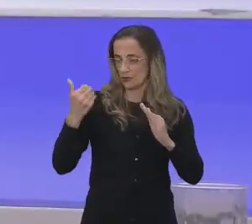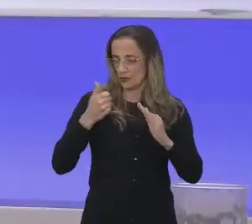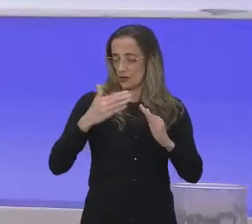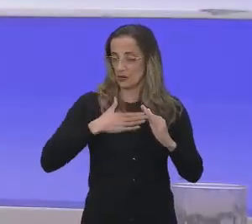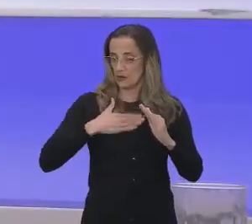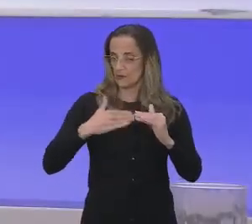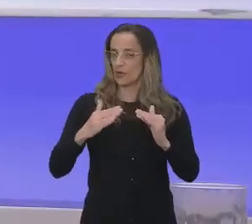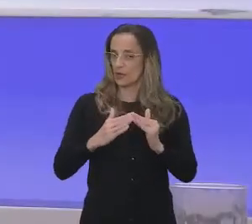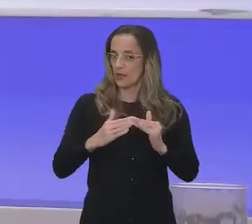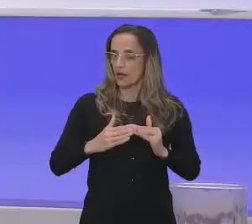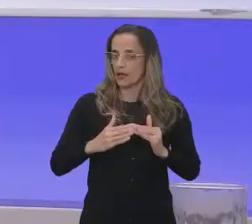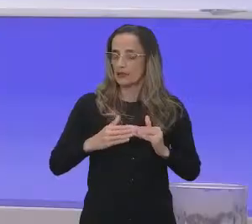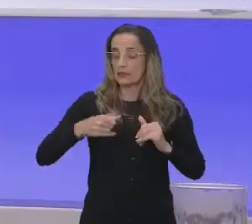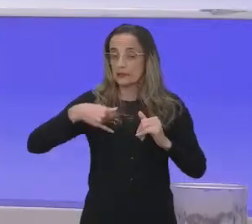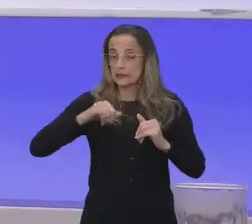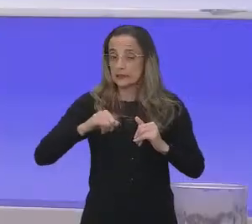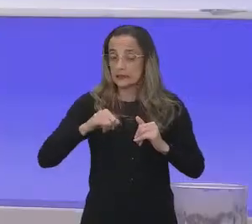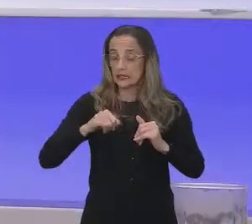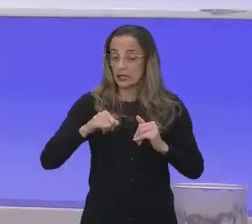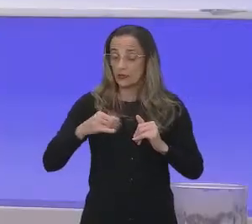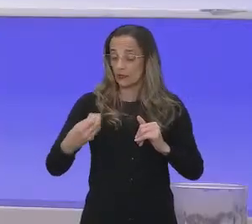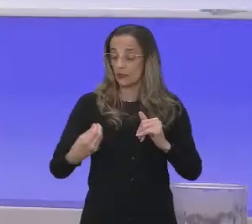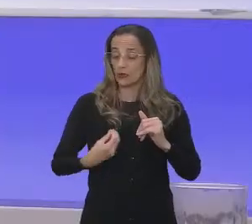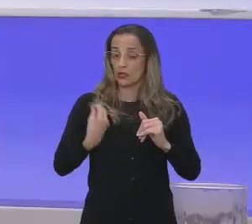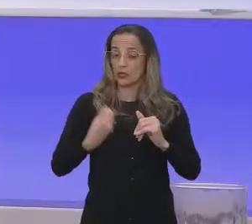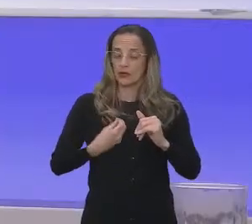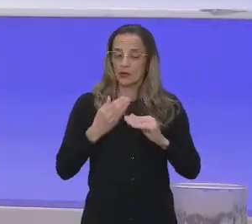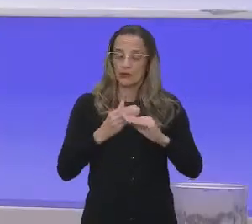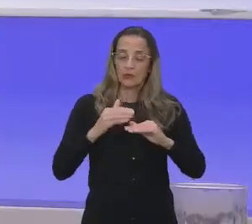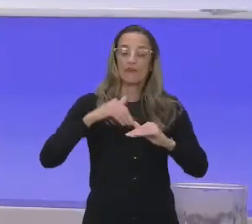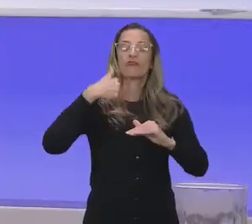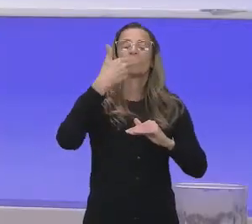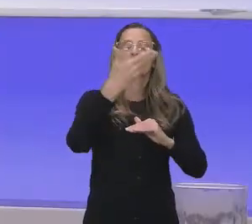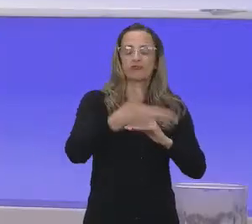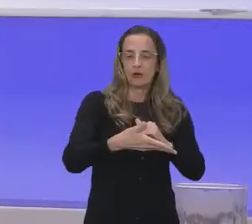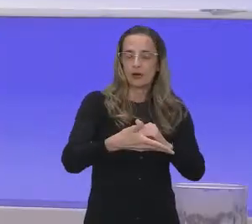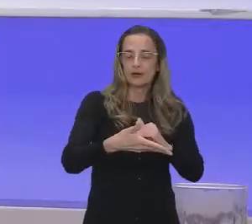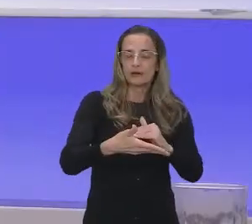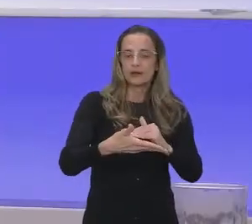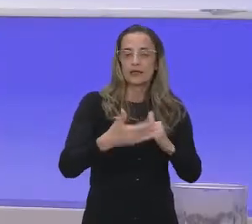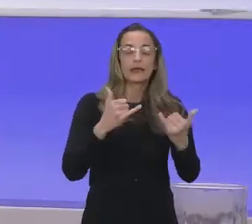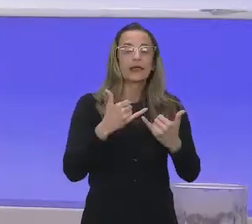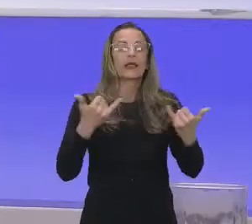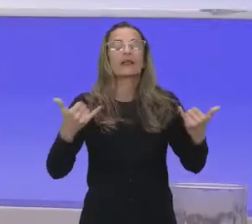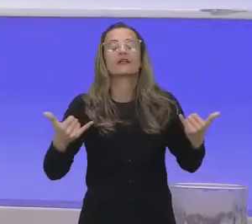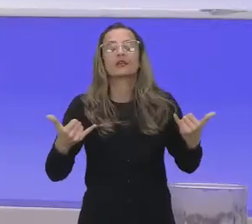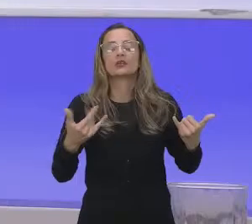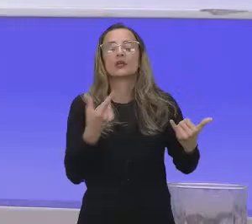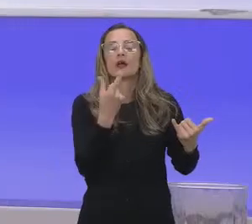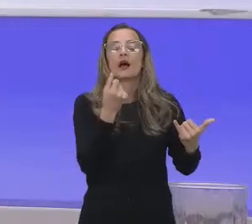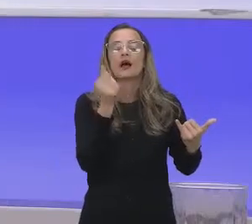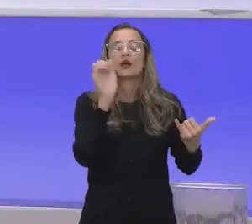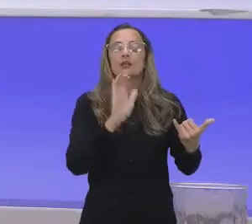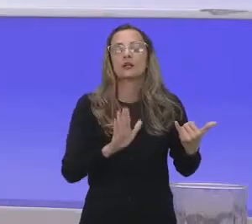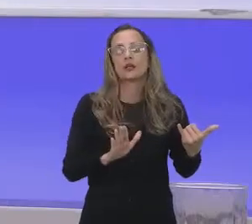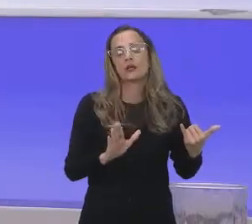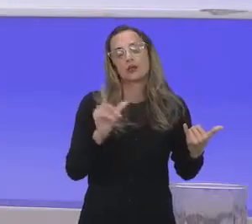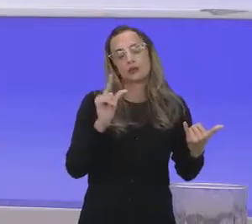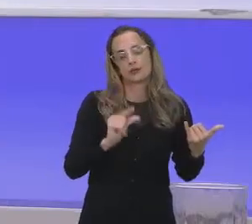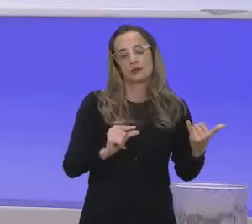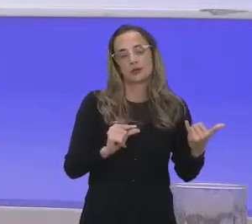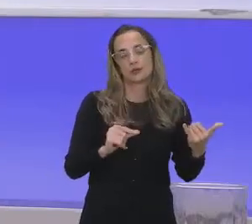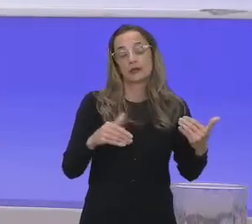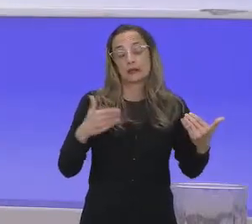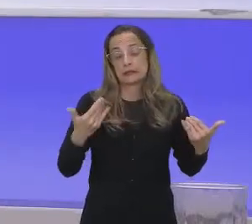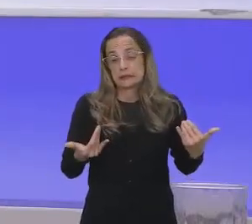casa? Se eu passo o dia inteiro fora de casa, qual que é a energia que eu estou economizando, gerando ali no painel solar, sendo que à noite eu vou